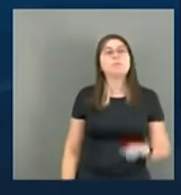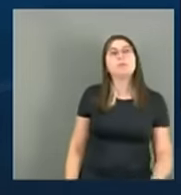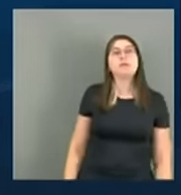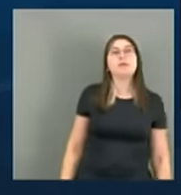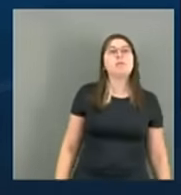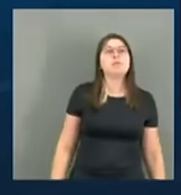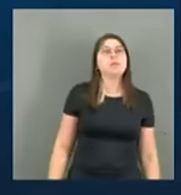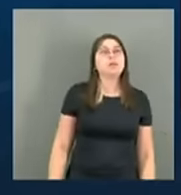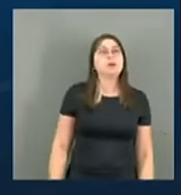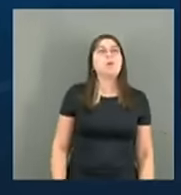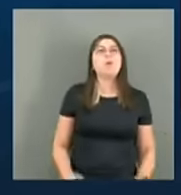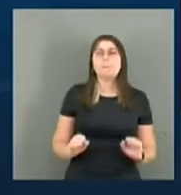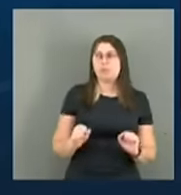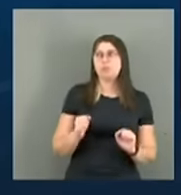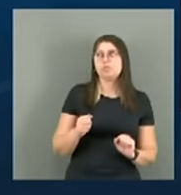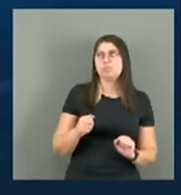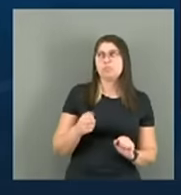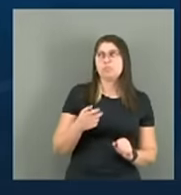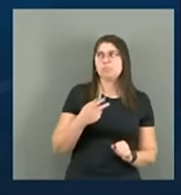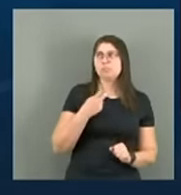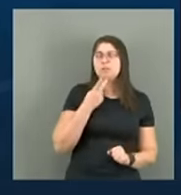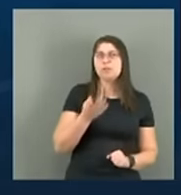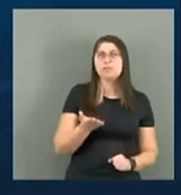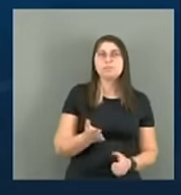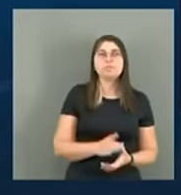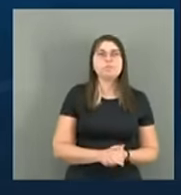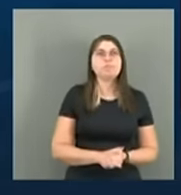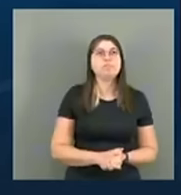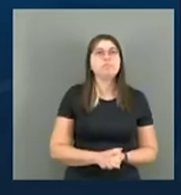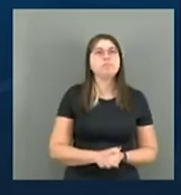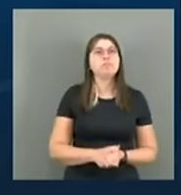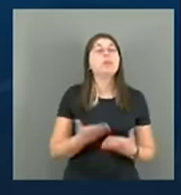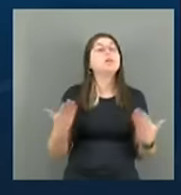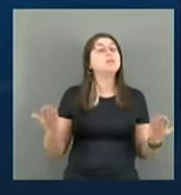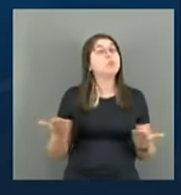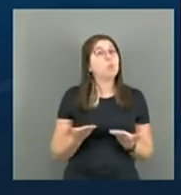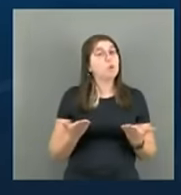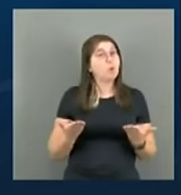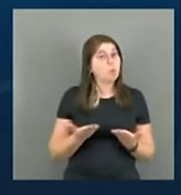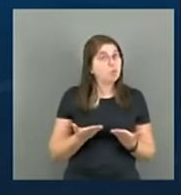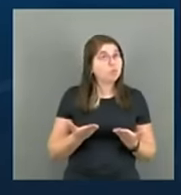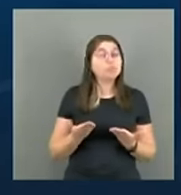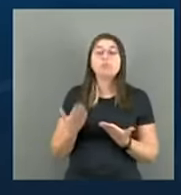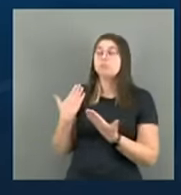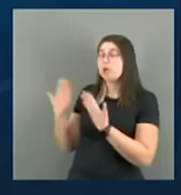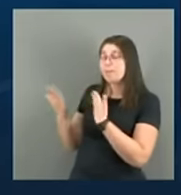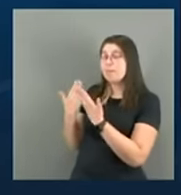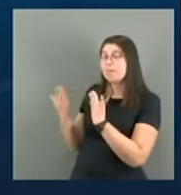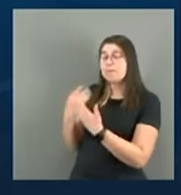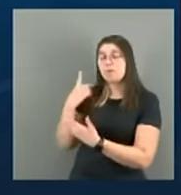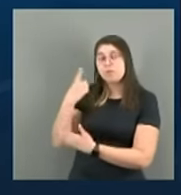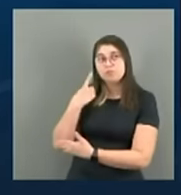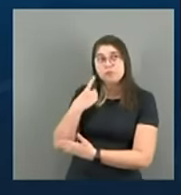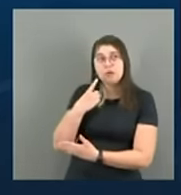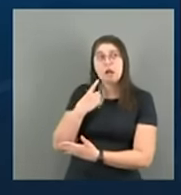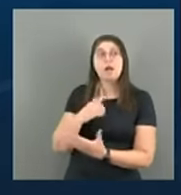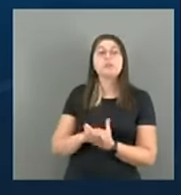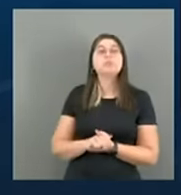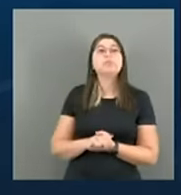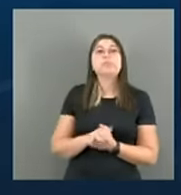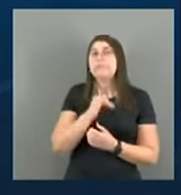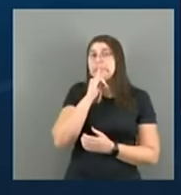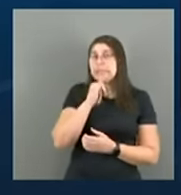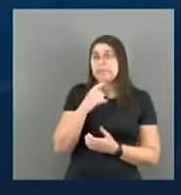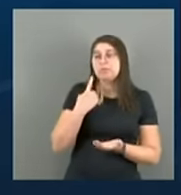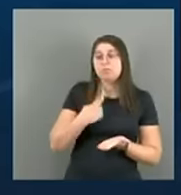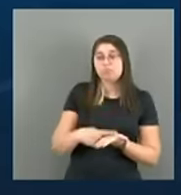pode completar, pergunta. Pode completar. Então, assim, hoje, tudo eu trato com ele. Por isso que, assim, se for para a gente